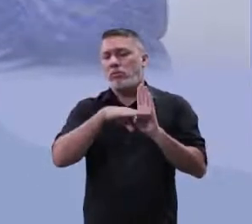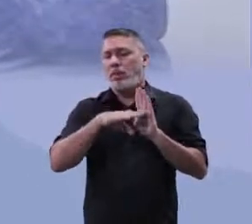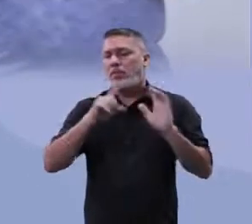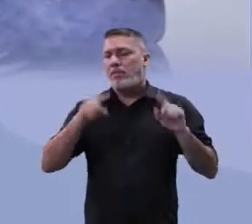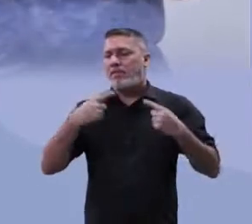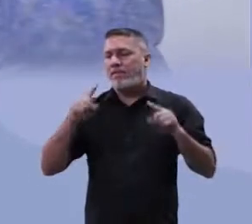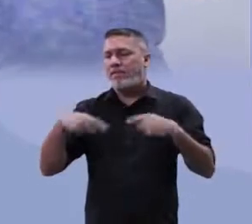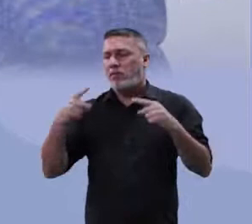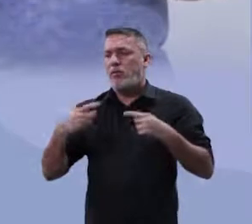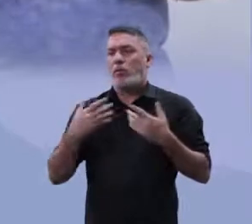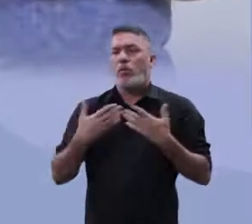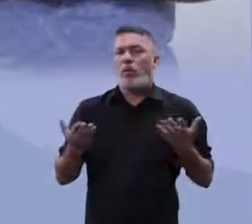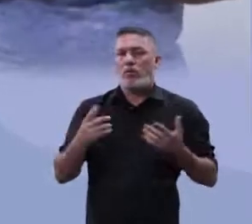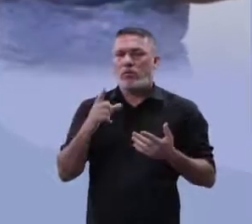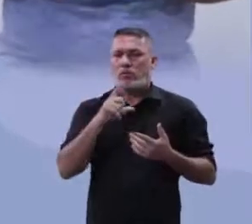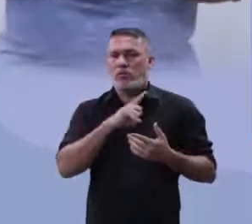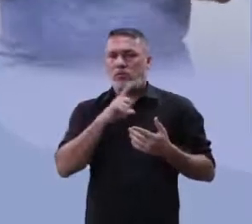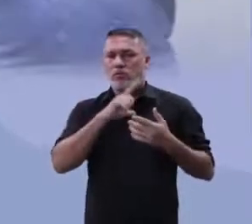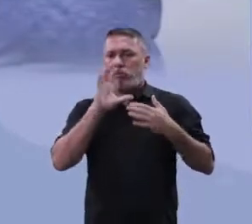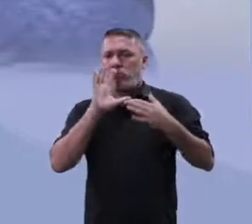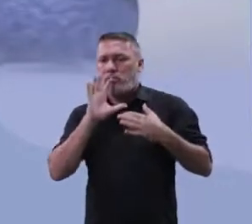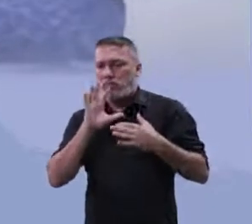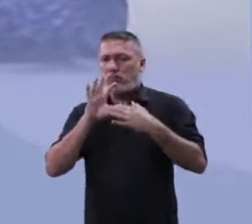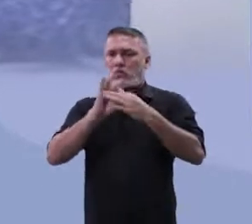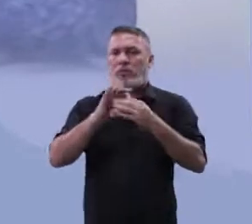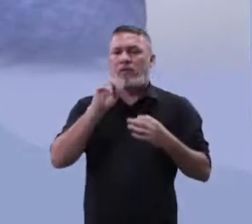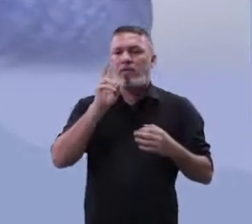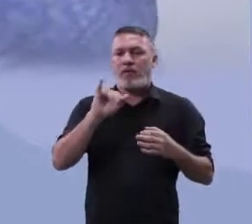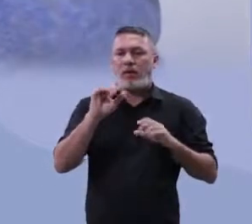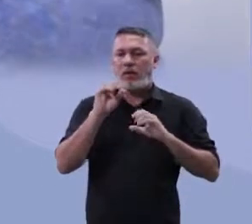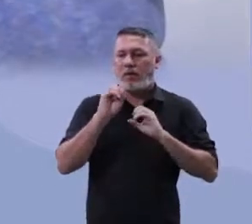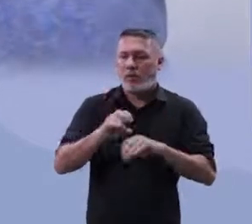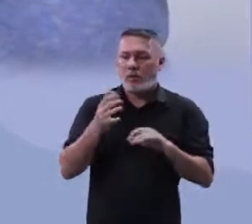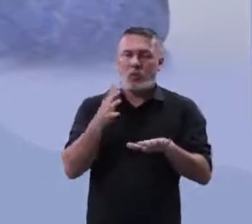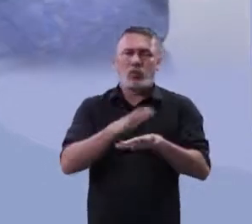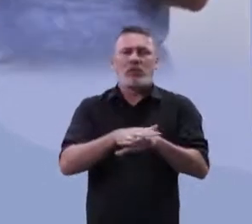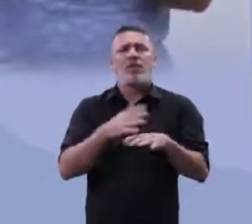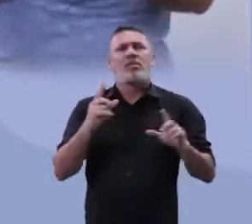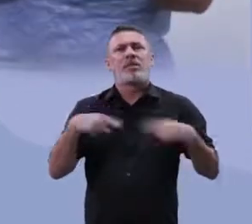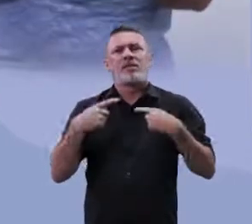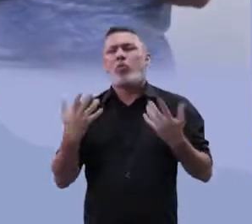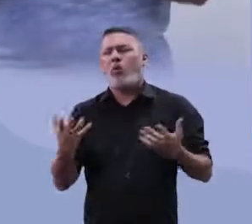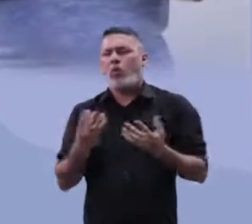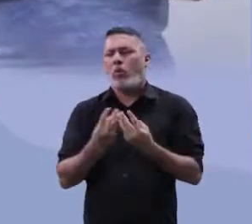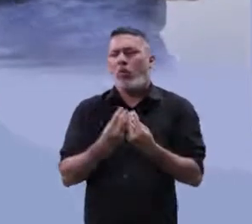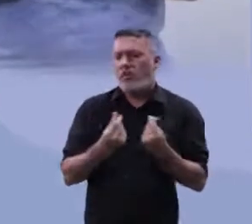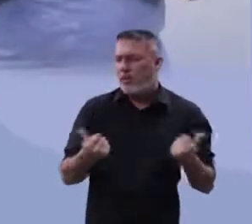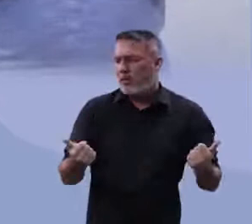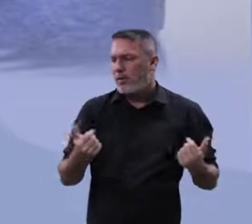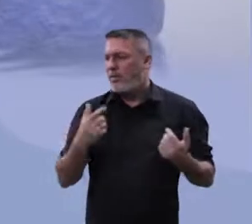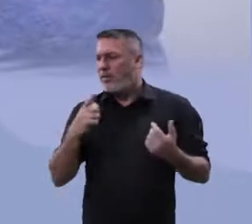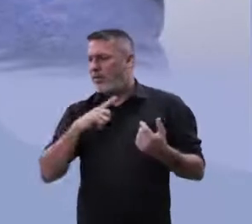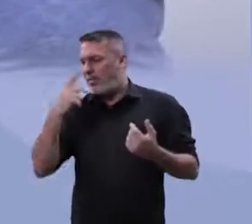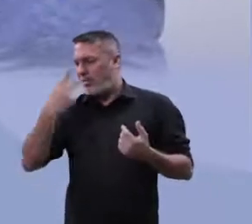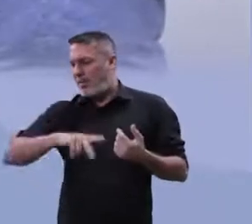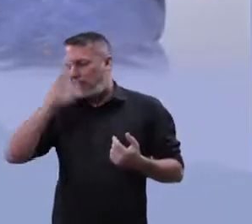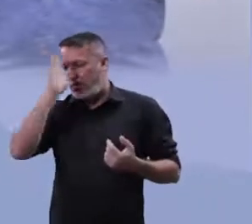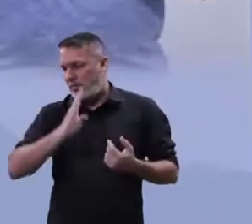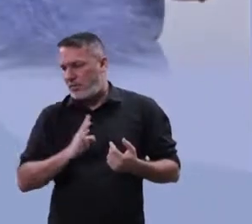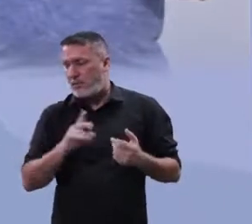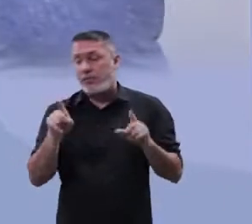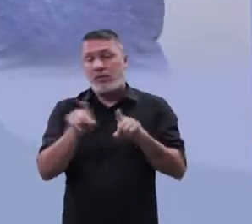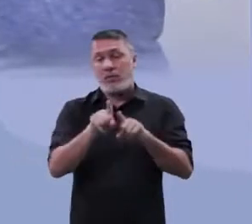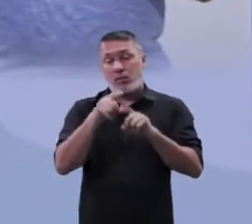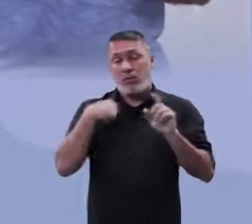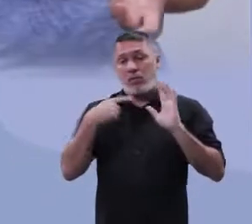são os desafios a serem enfrentados quando nós falamos em educação inclusiva, de qualidade no nosso